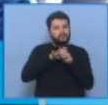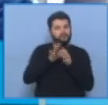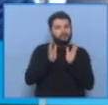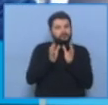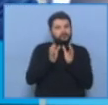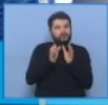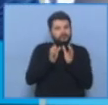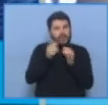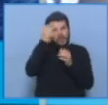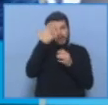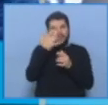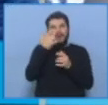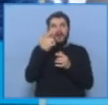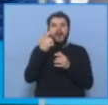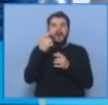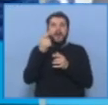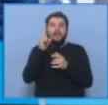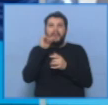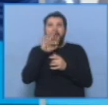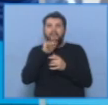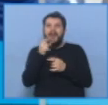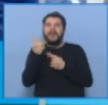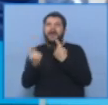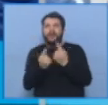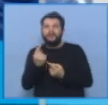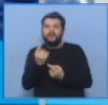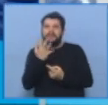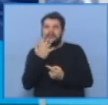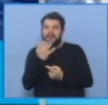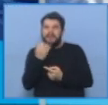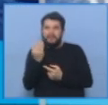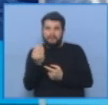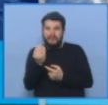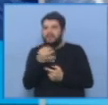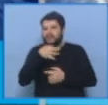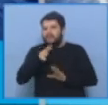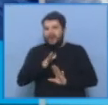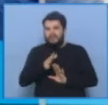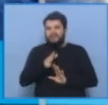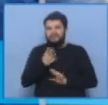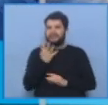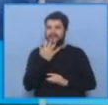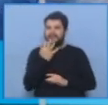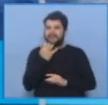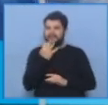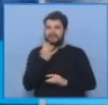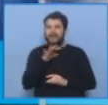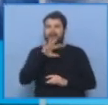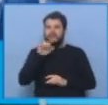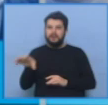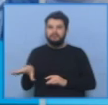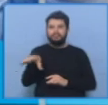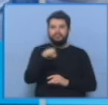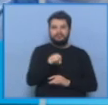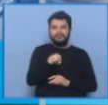e compreendo que alguns pais tenham receio, tenham medo, não verbalizam, mas de colocarem as